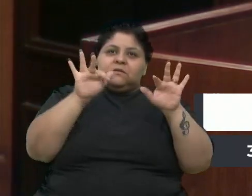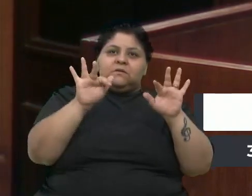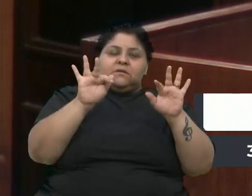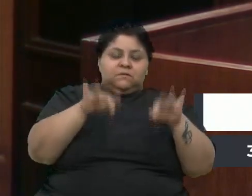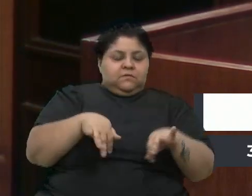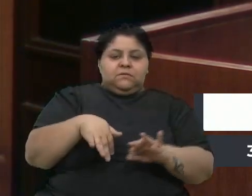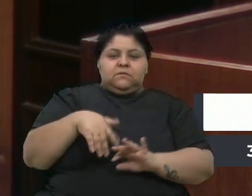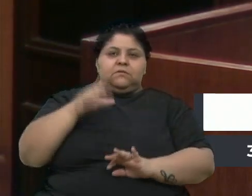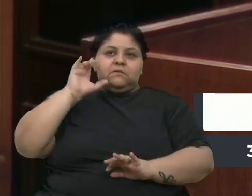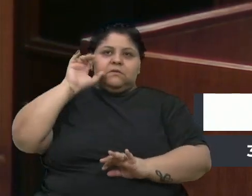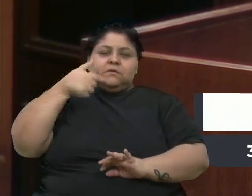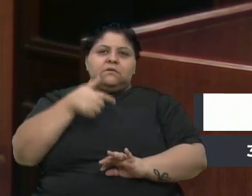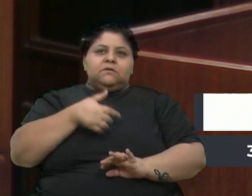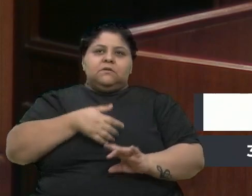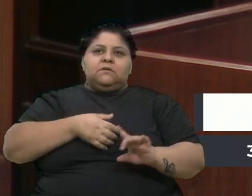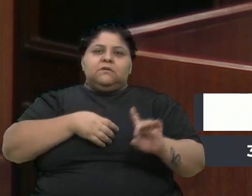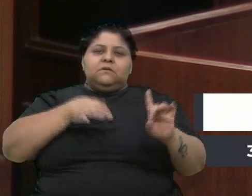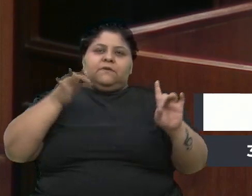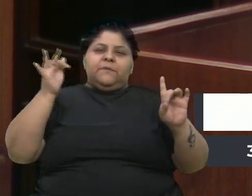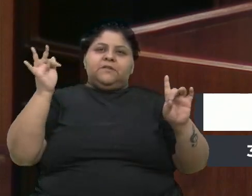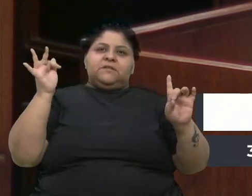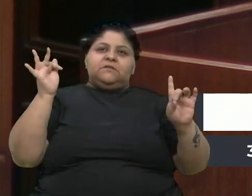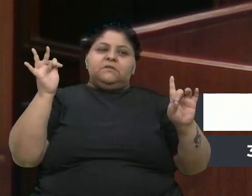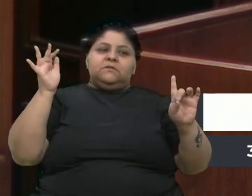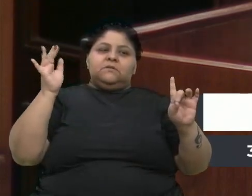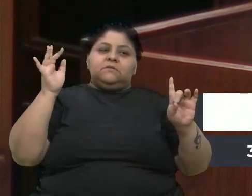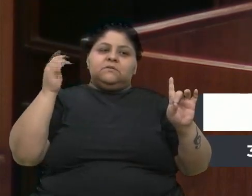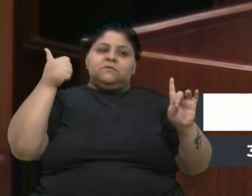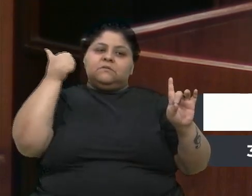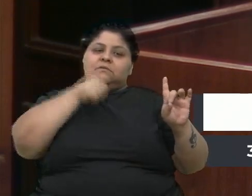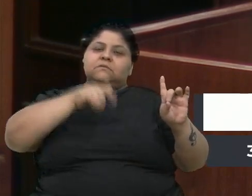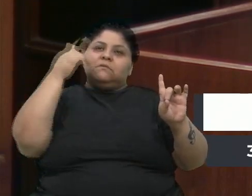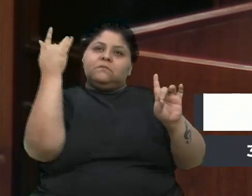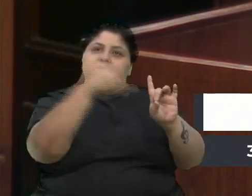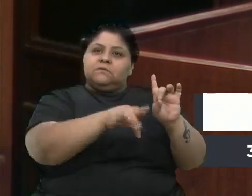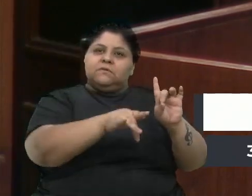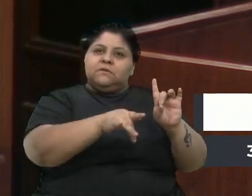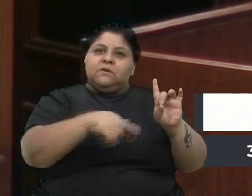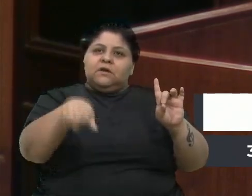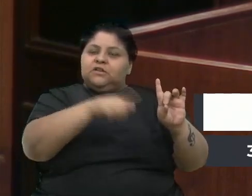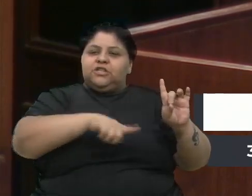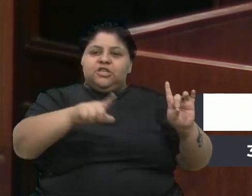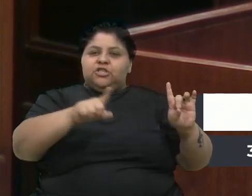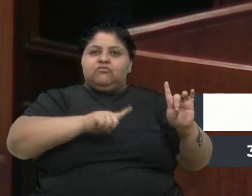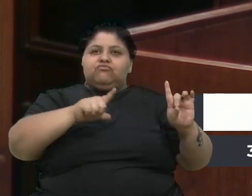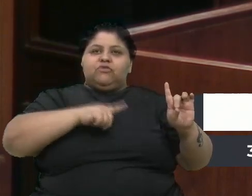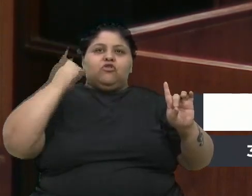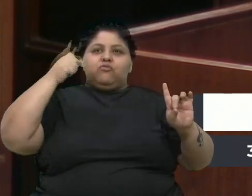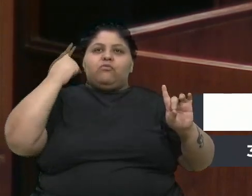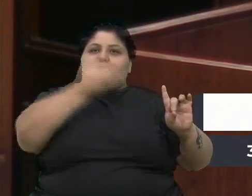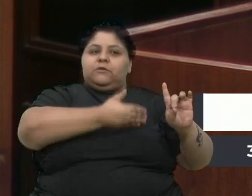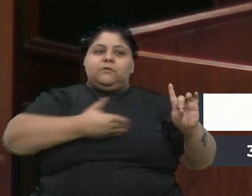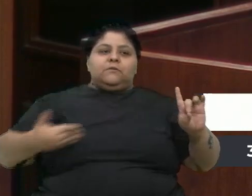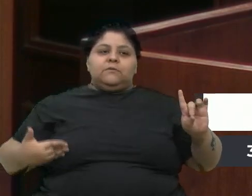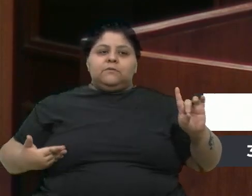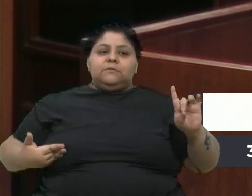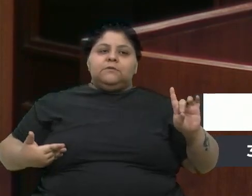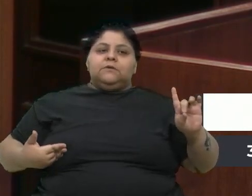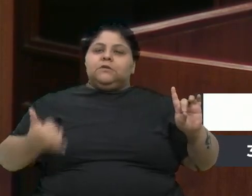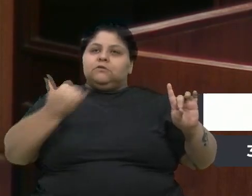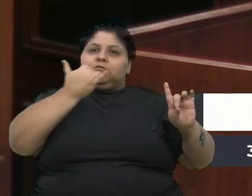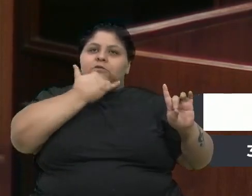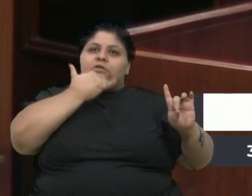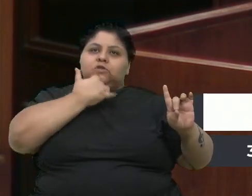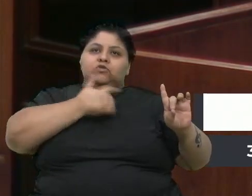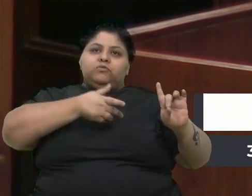um feminicídio, né, a gente não se pergunta ou não tem uma política pública talvez tão eficiente para amparar esses